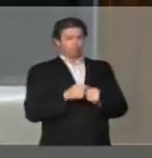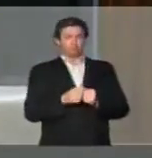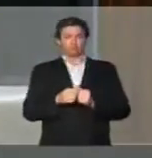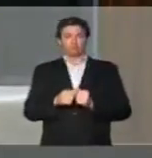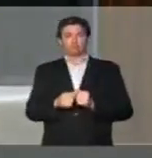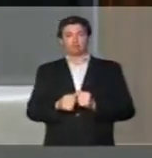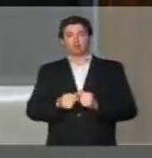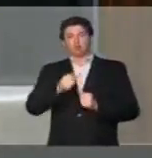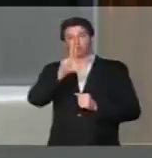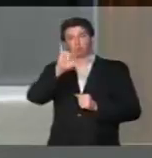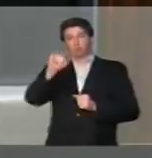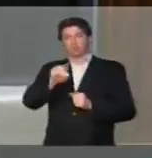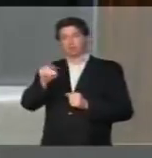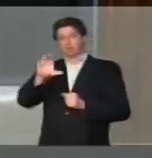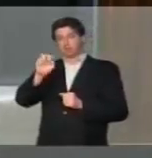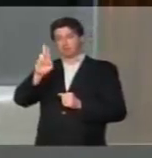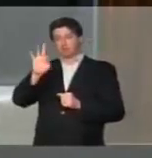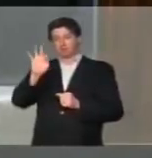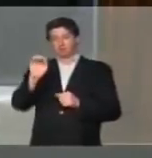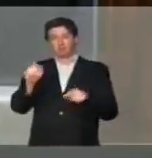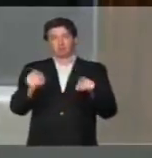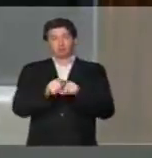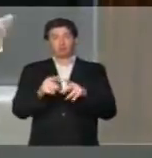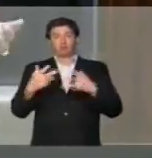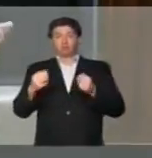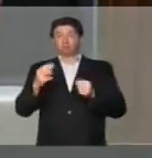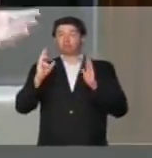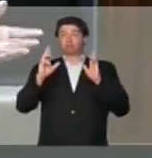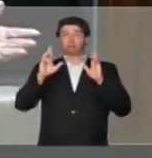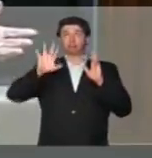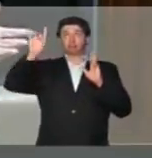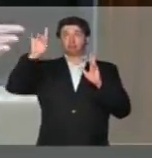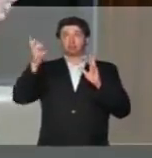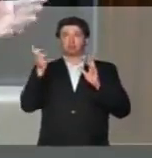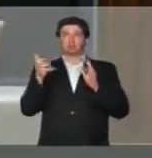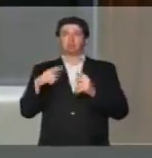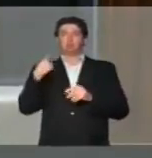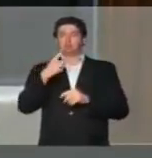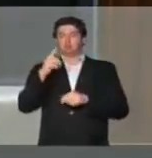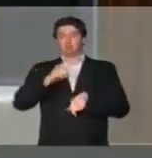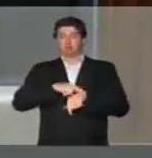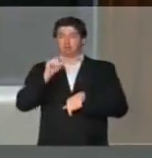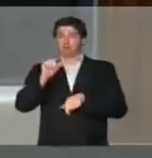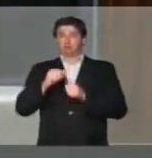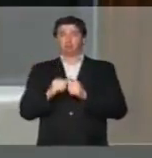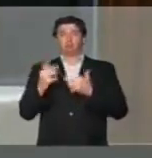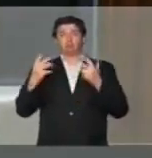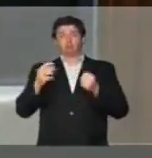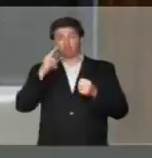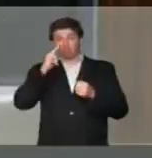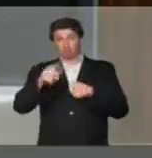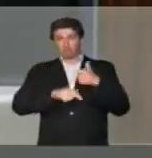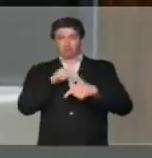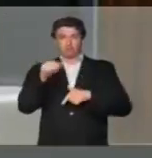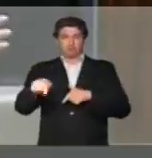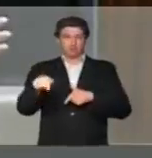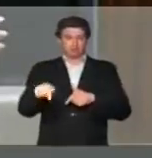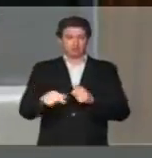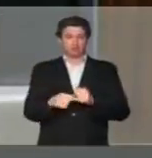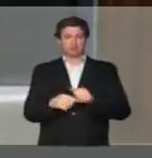do Luiz Couto, e que a gente possa, se Deus quiser, ver em breve esses